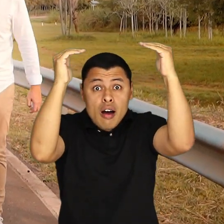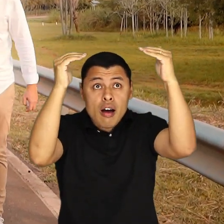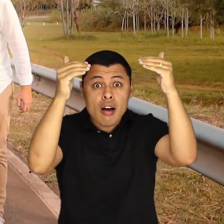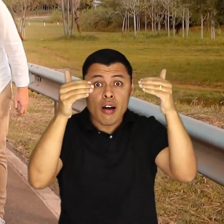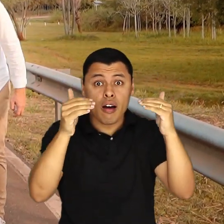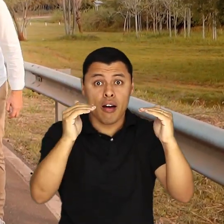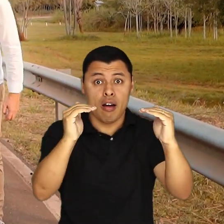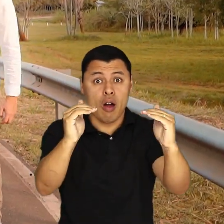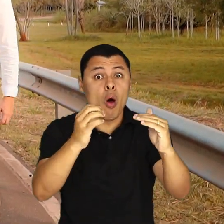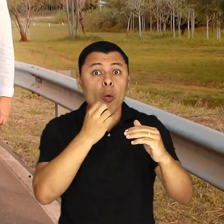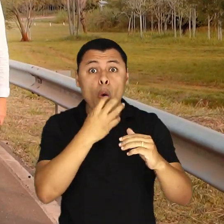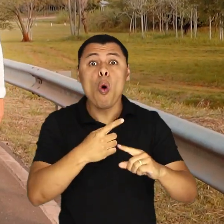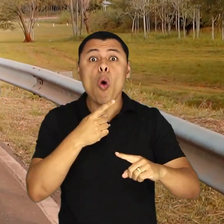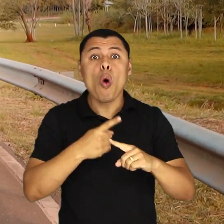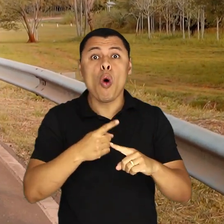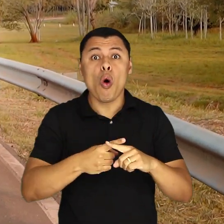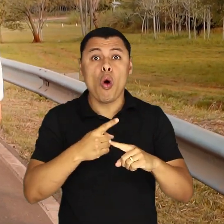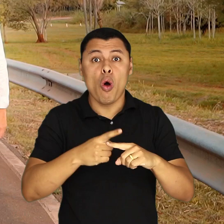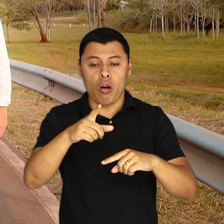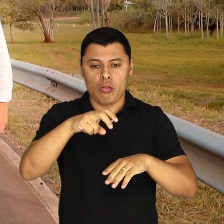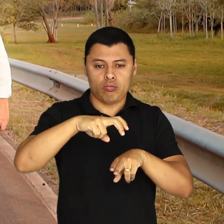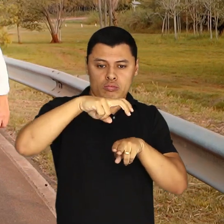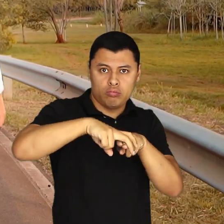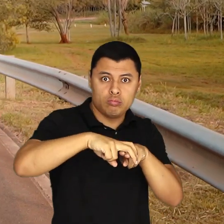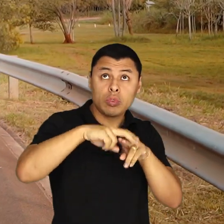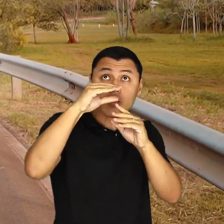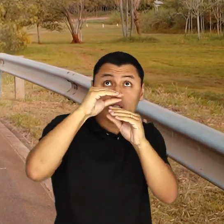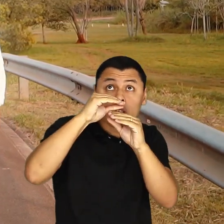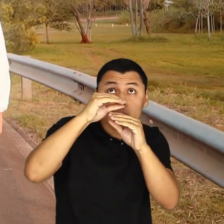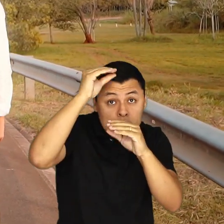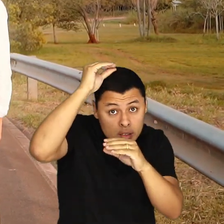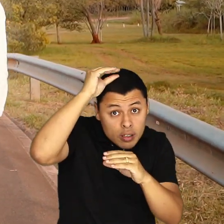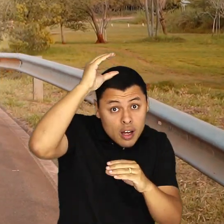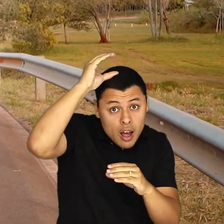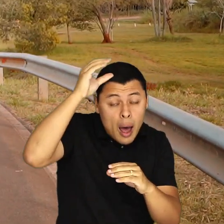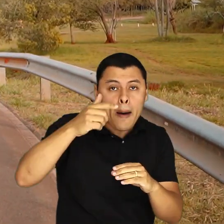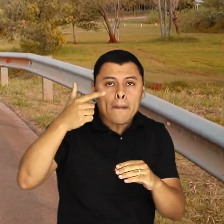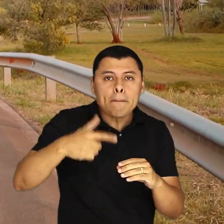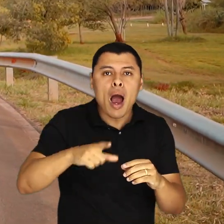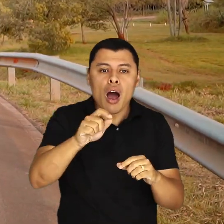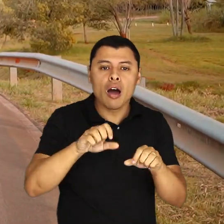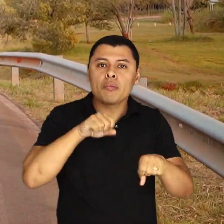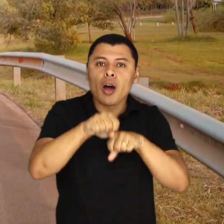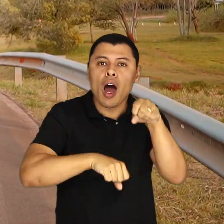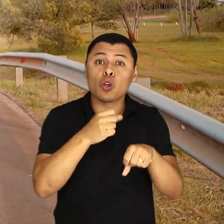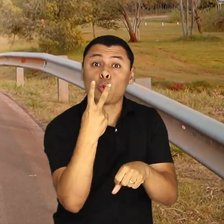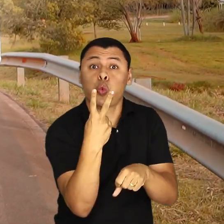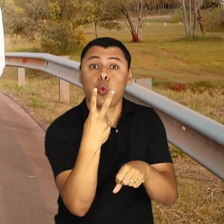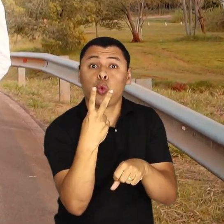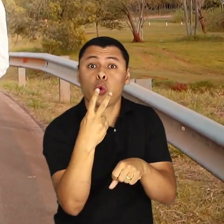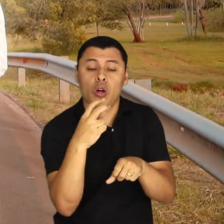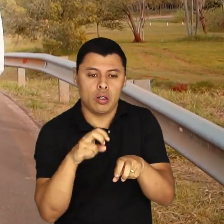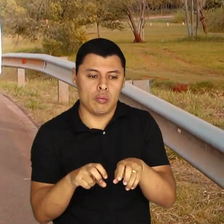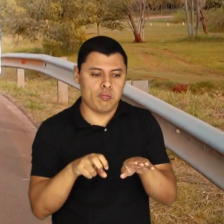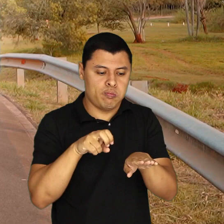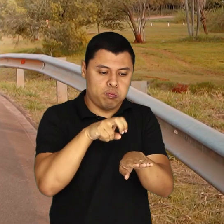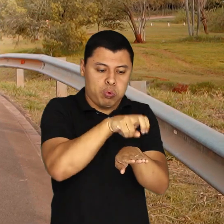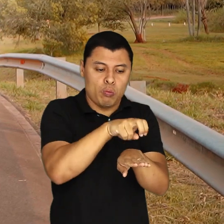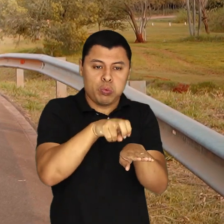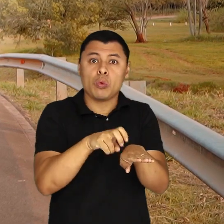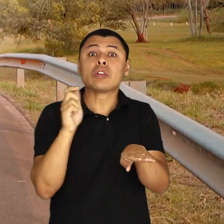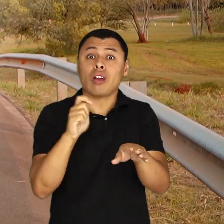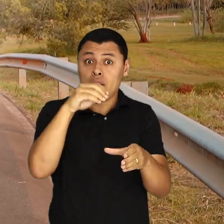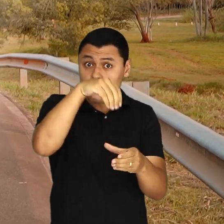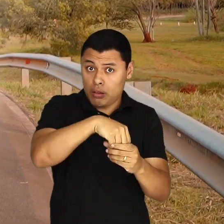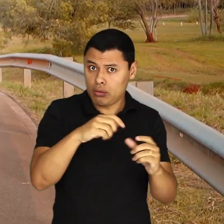você ter toda essa medida aqui, toda essa altura. A Ford projetou esse veículo para levar 2 bikes de pé com